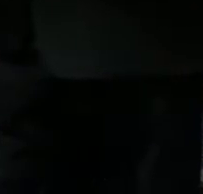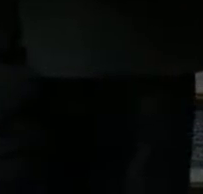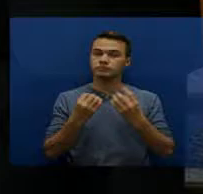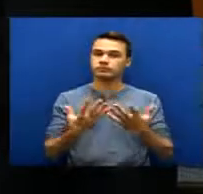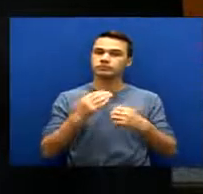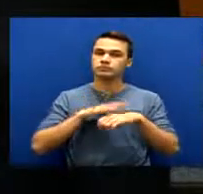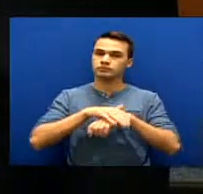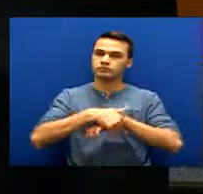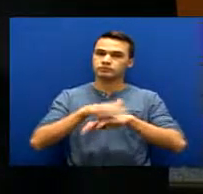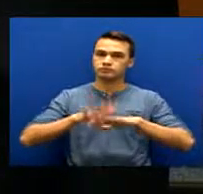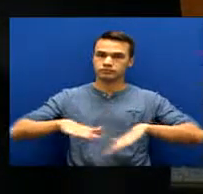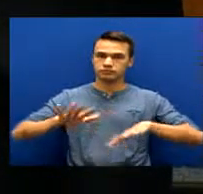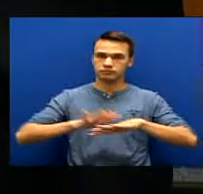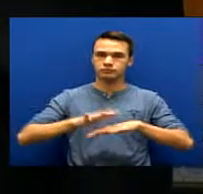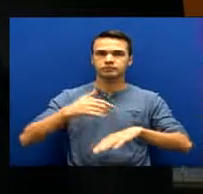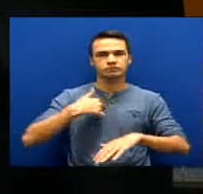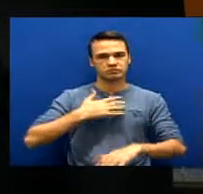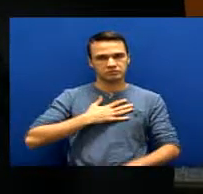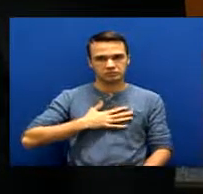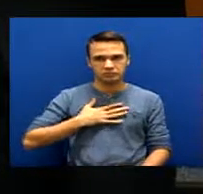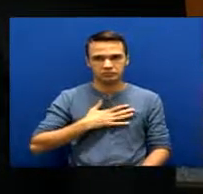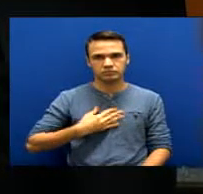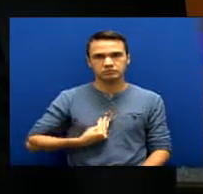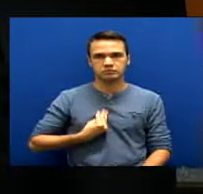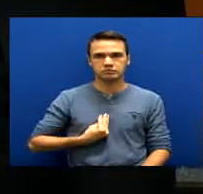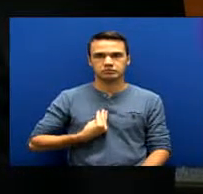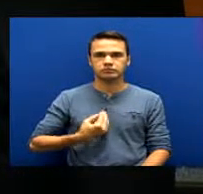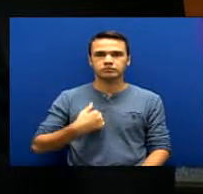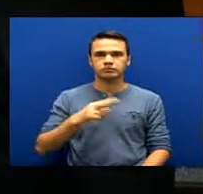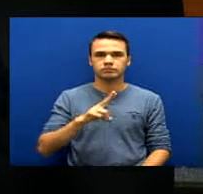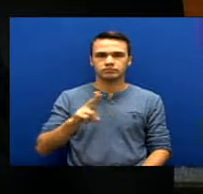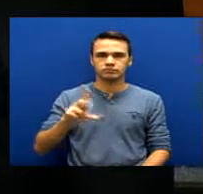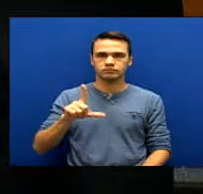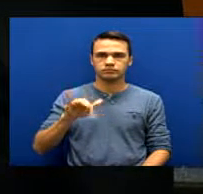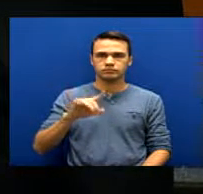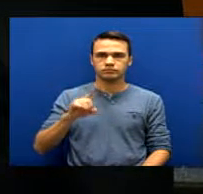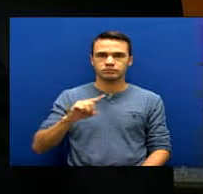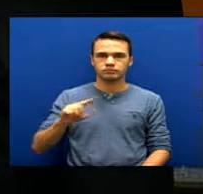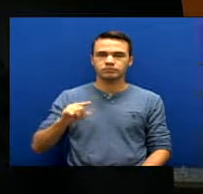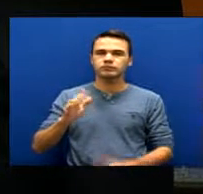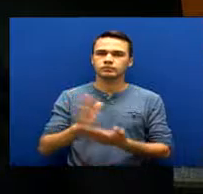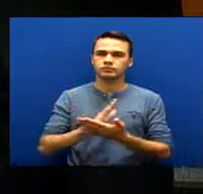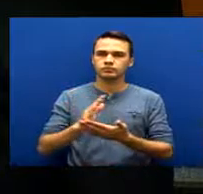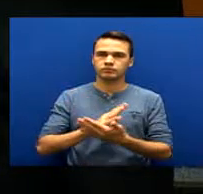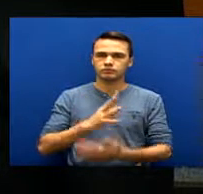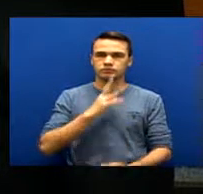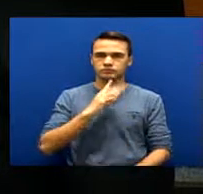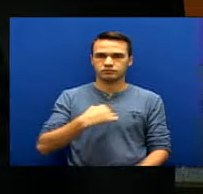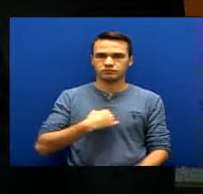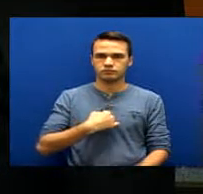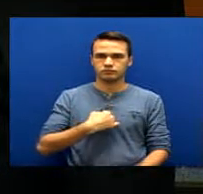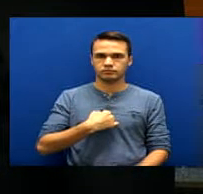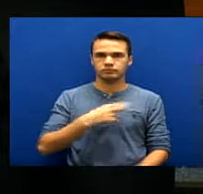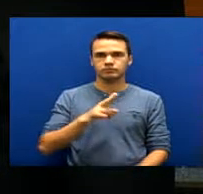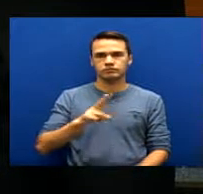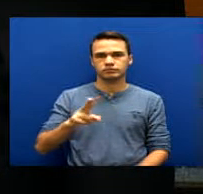dias. E aí depois eu pedi o currículo dela, esqueceu de pôr um curso desse tão importante.